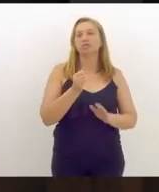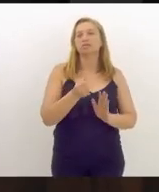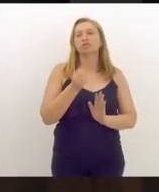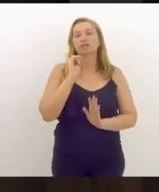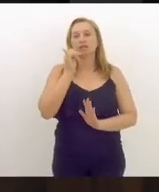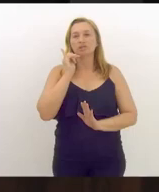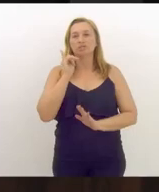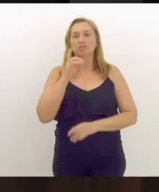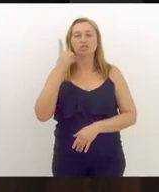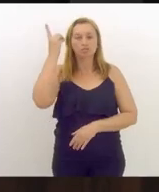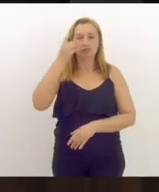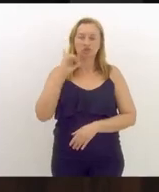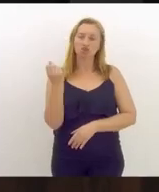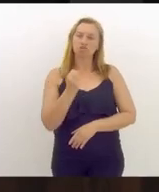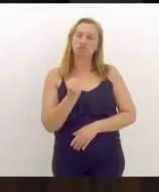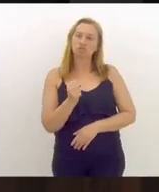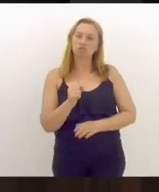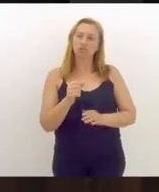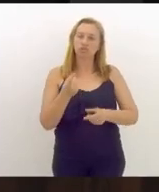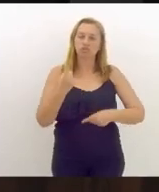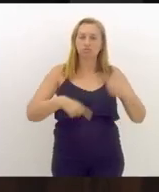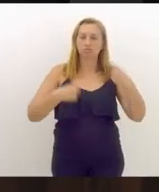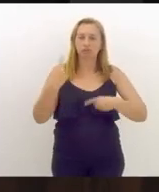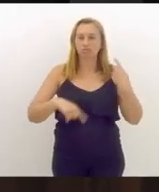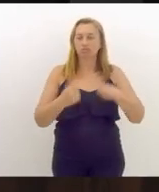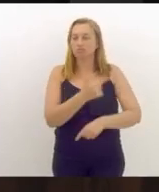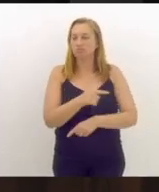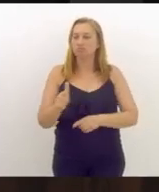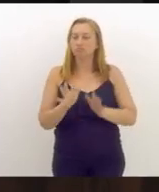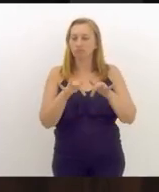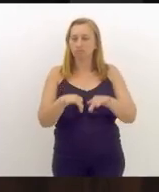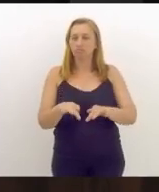Chico Machado em discussão